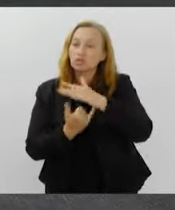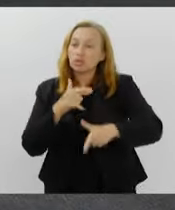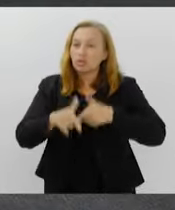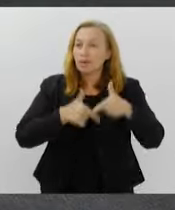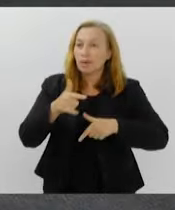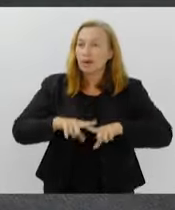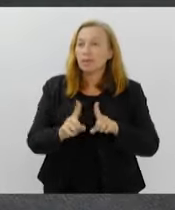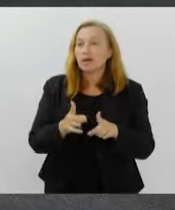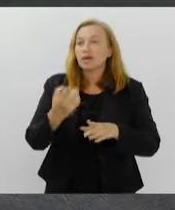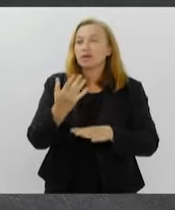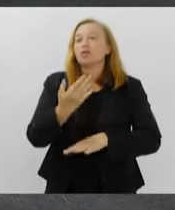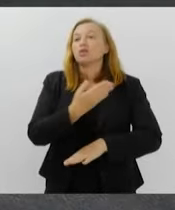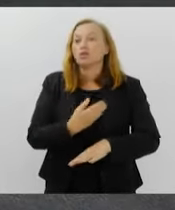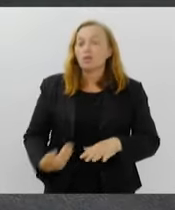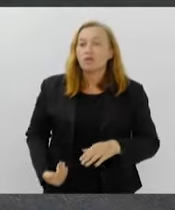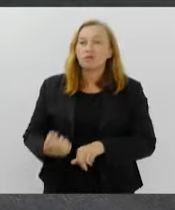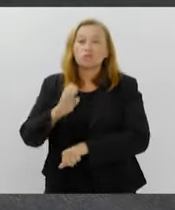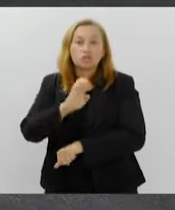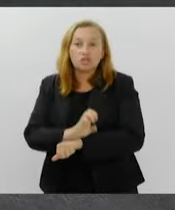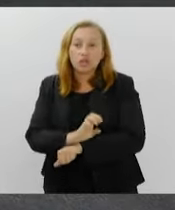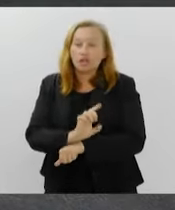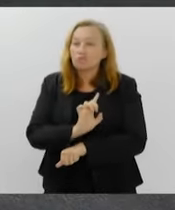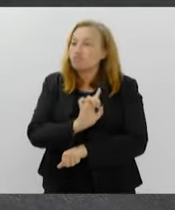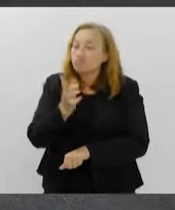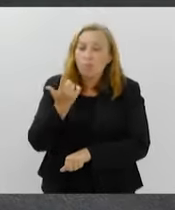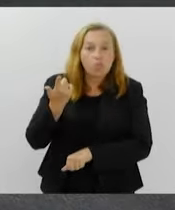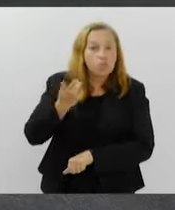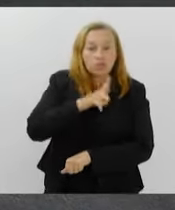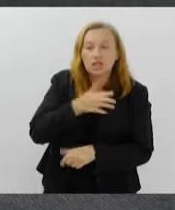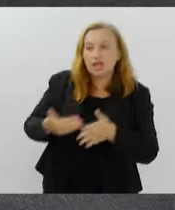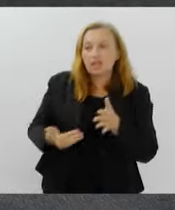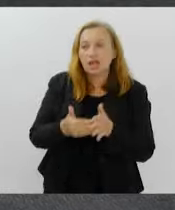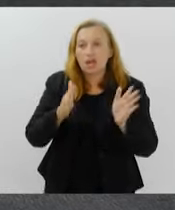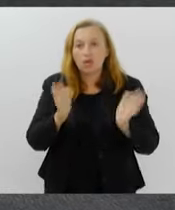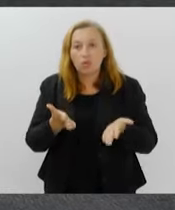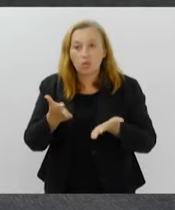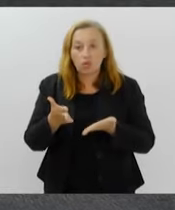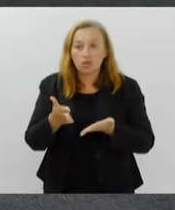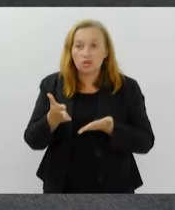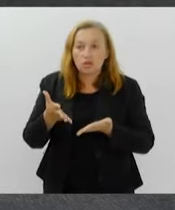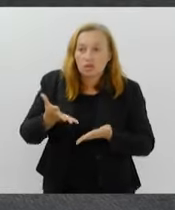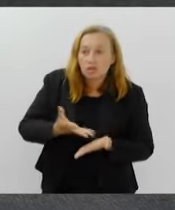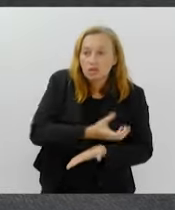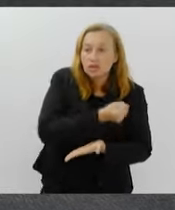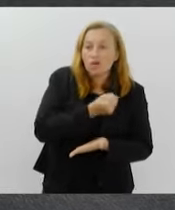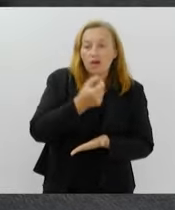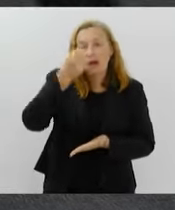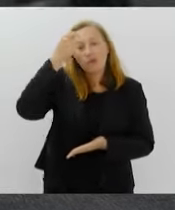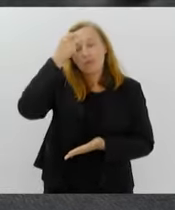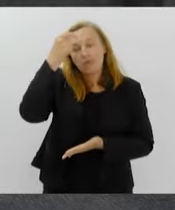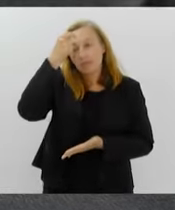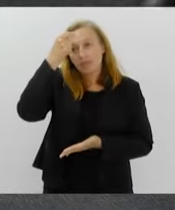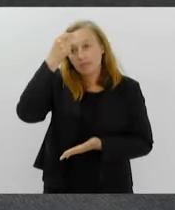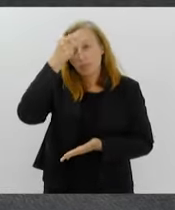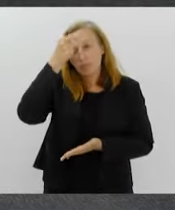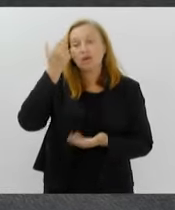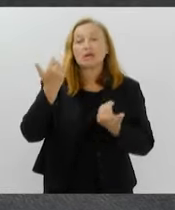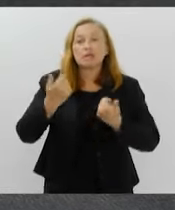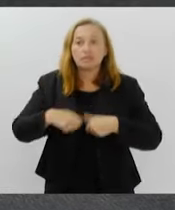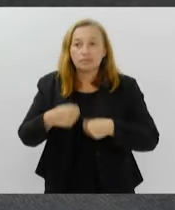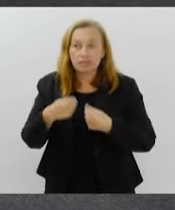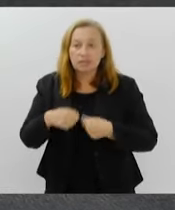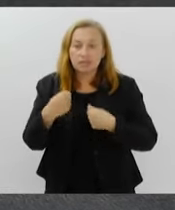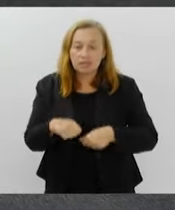governo do estado oficialmente não conseguiu até hoje recuperar a uma memória e que precisa ser